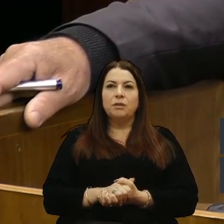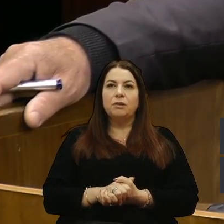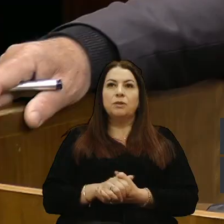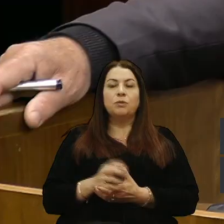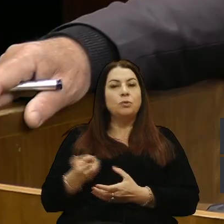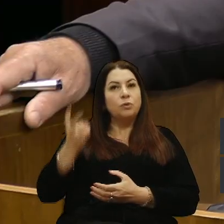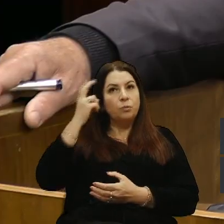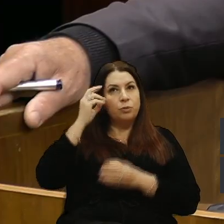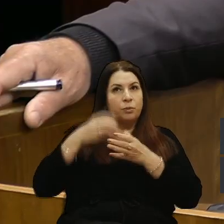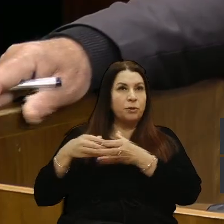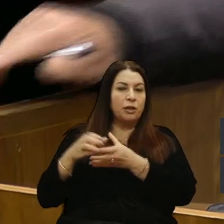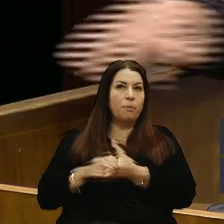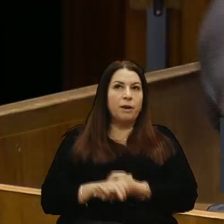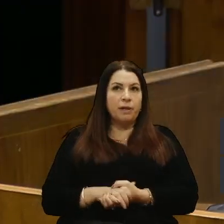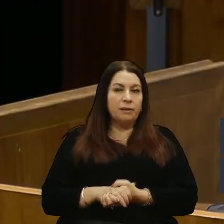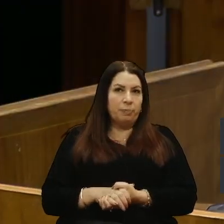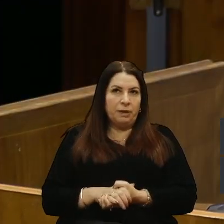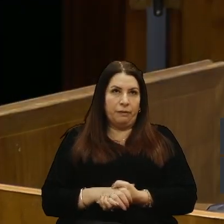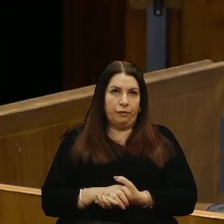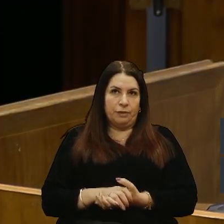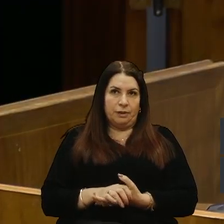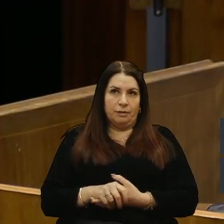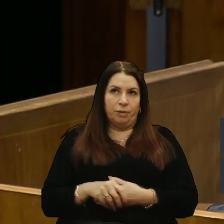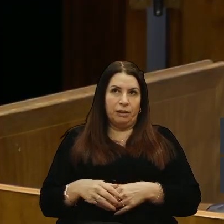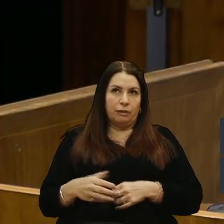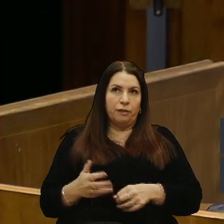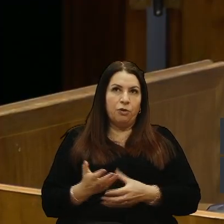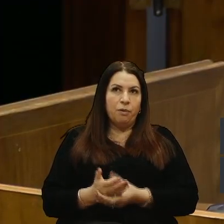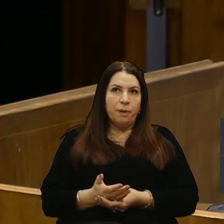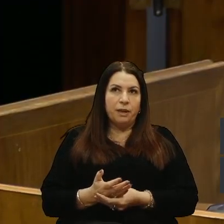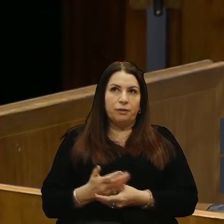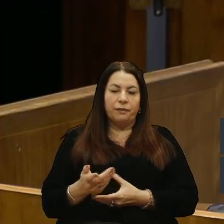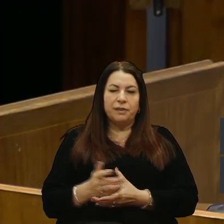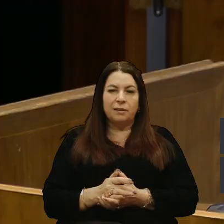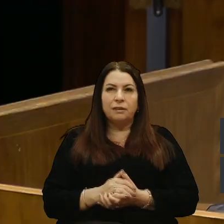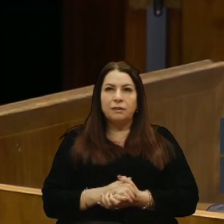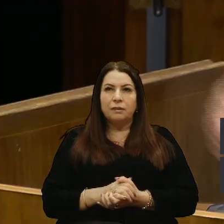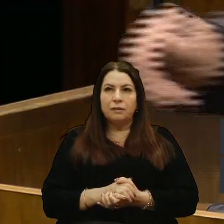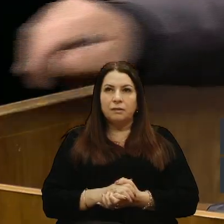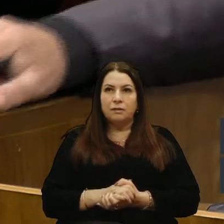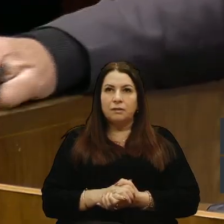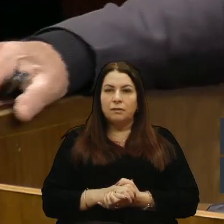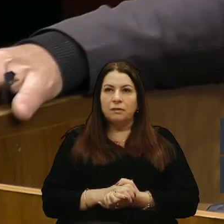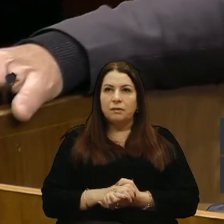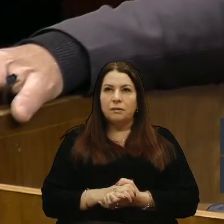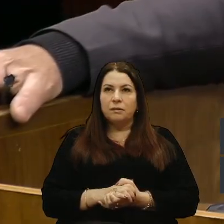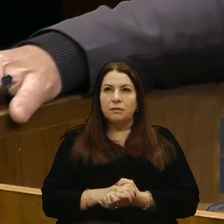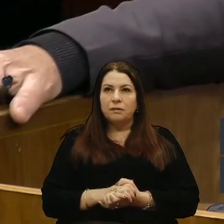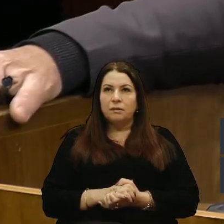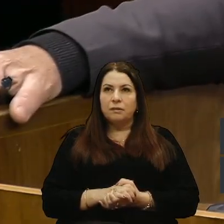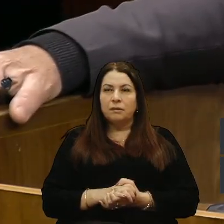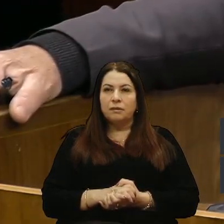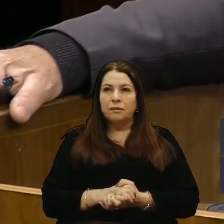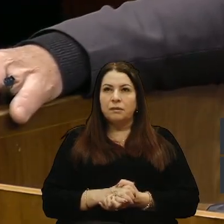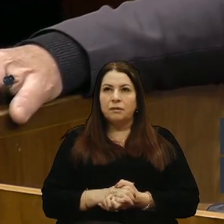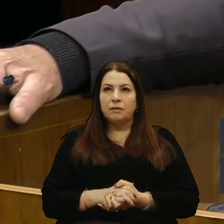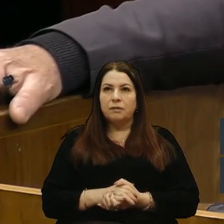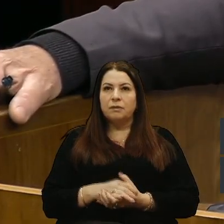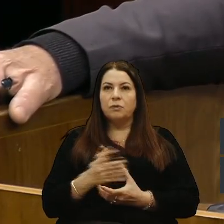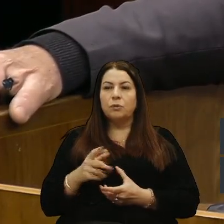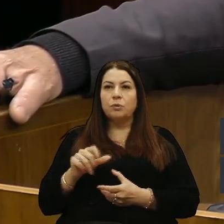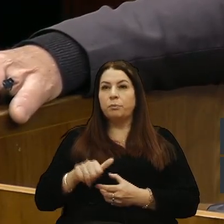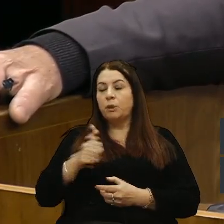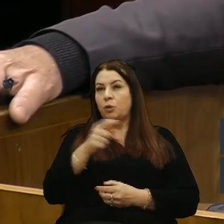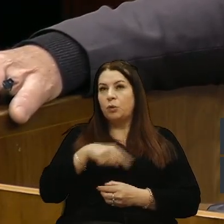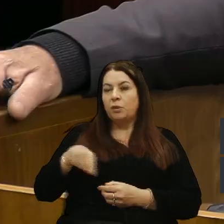turístico. A Secretaria de Turismo modernizou sua presença digital. Como